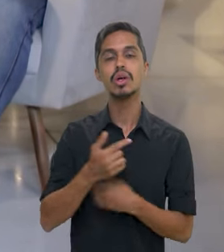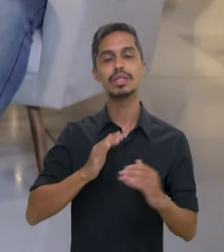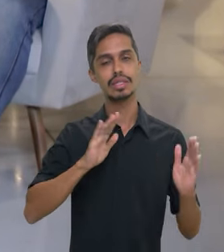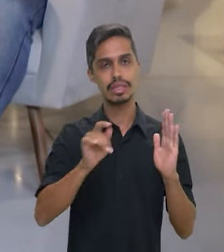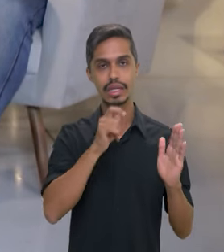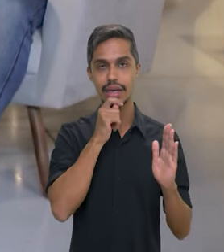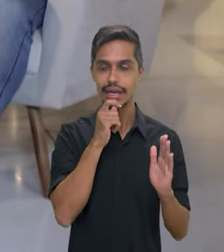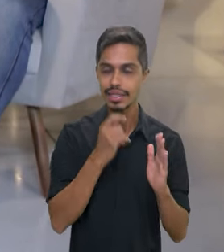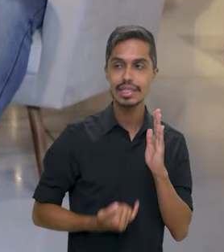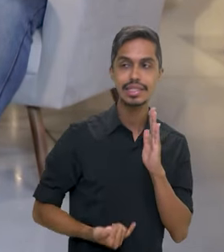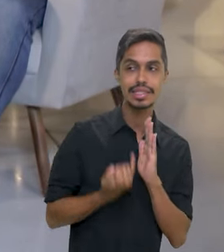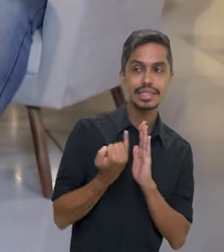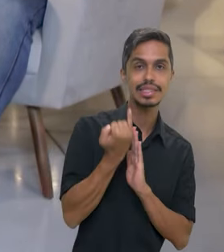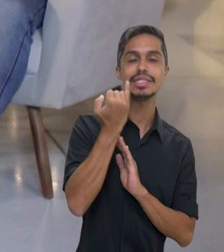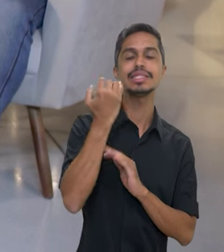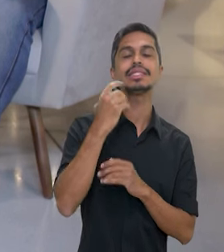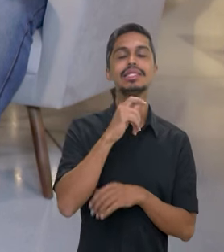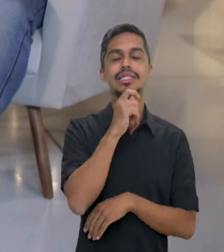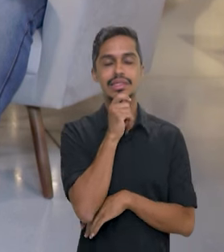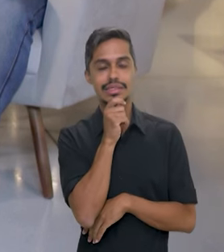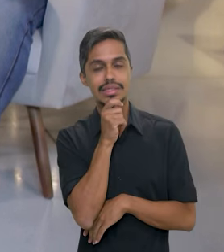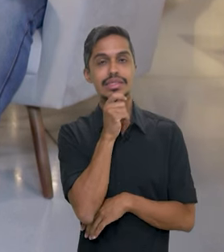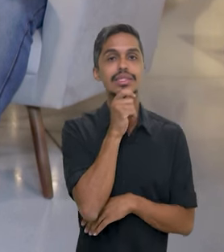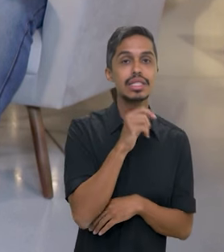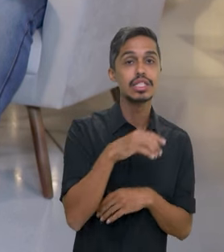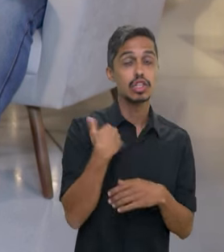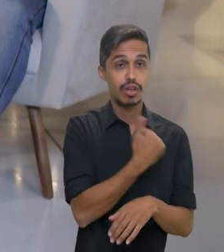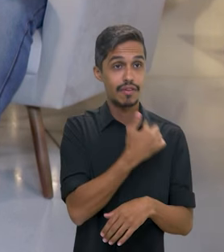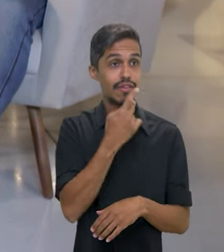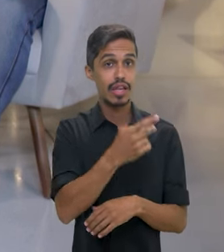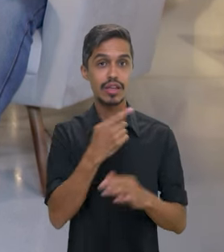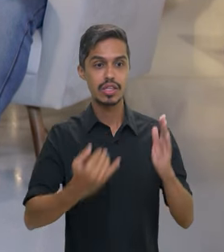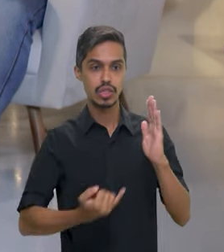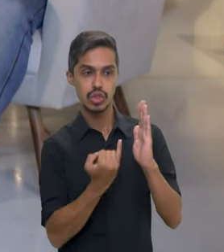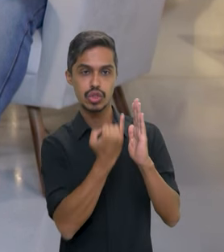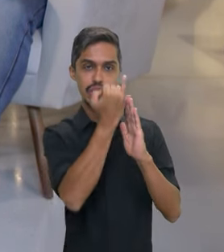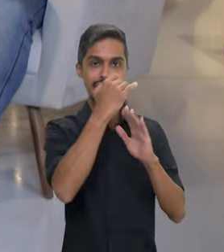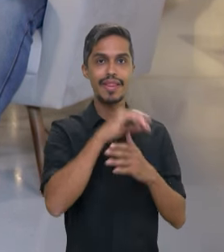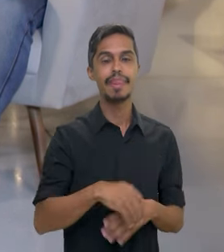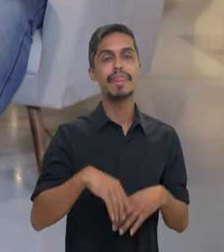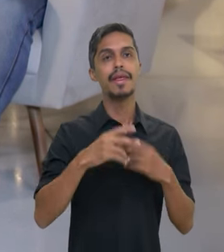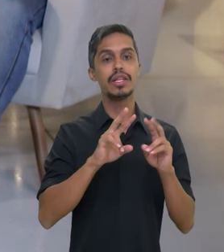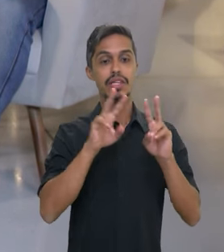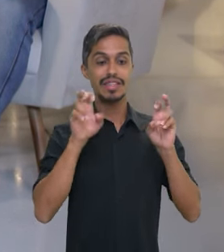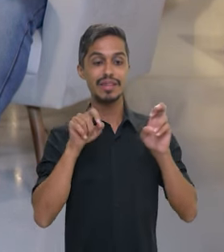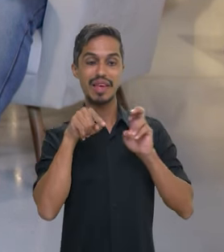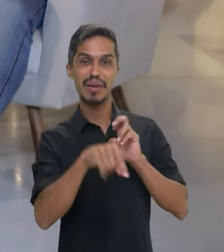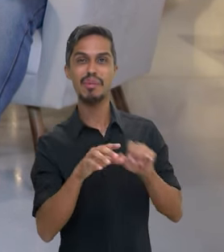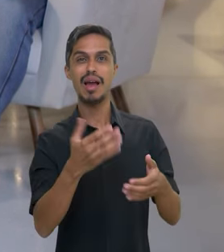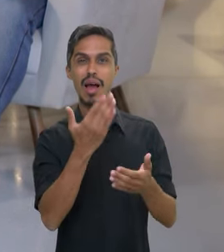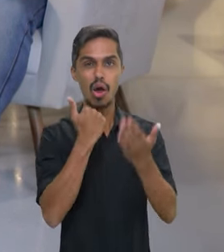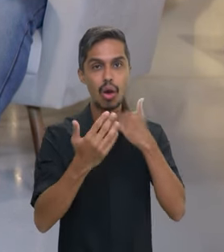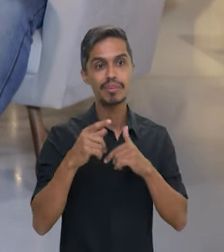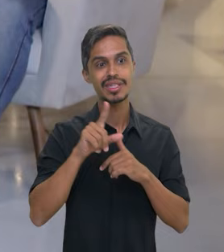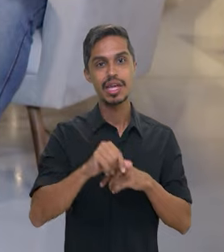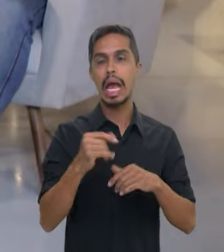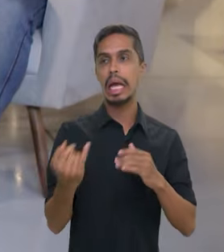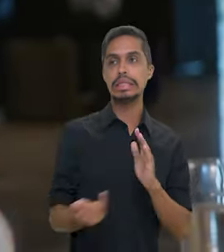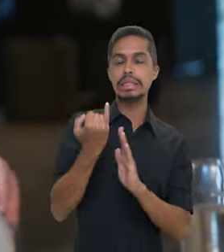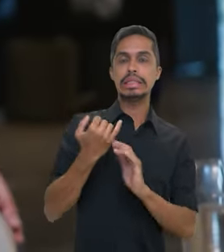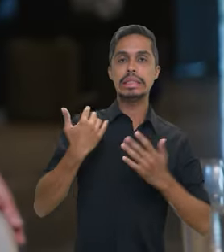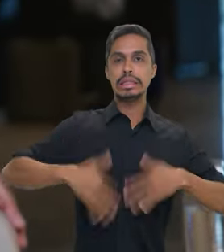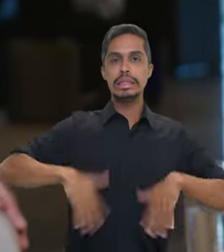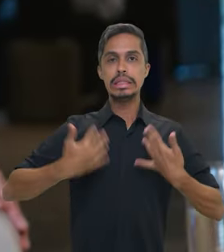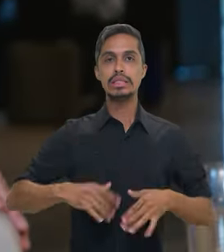estamos saindo desse período inflacionário e, quando a gente fala da inflação relacionada aos alimentos, é uma inflação extremamente